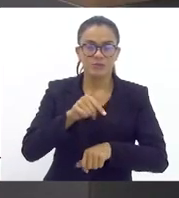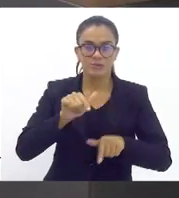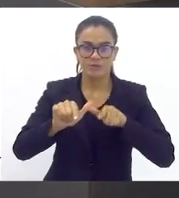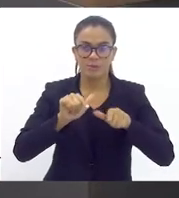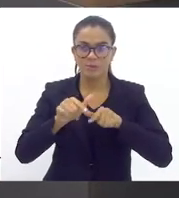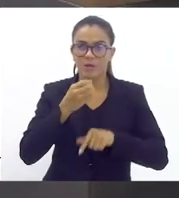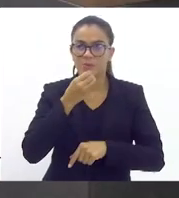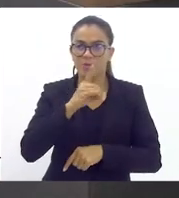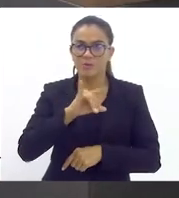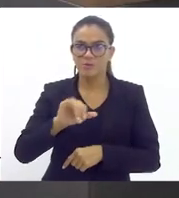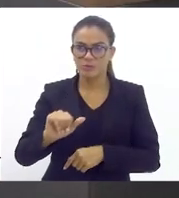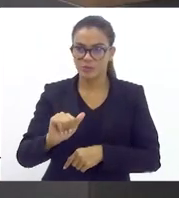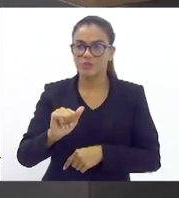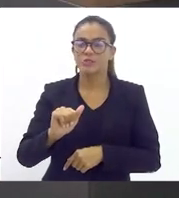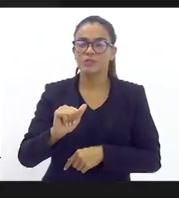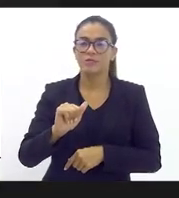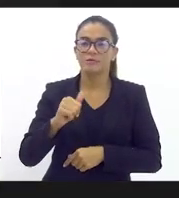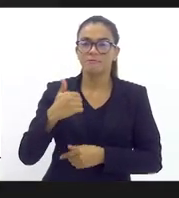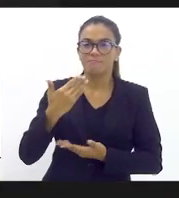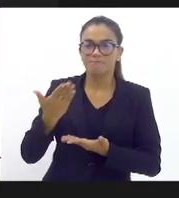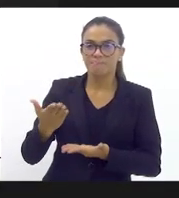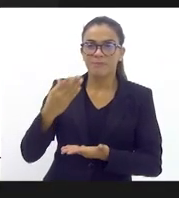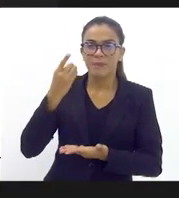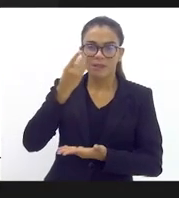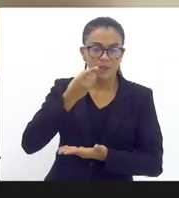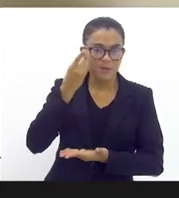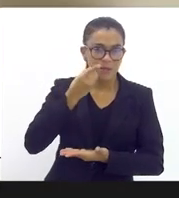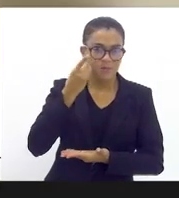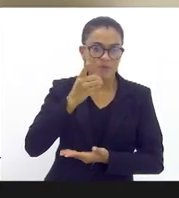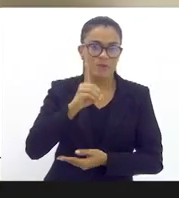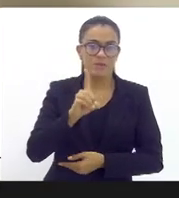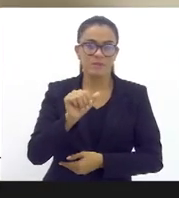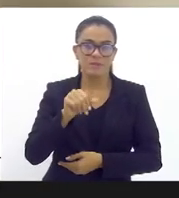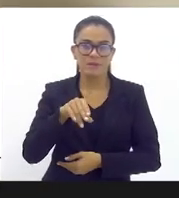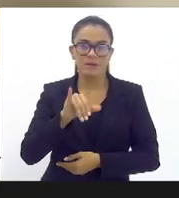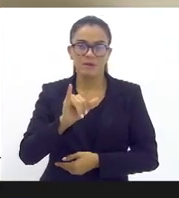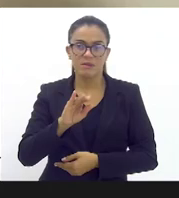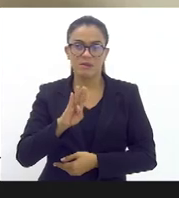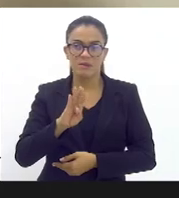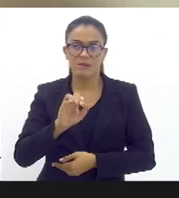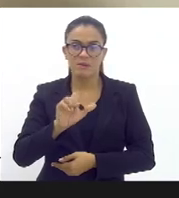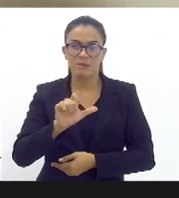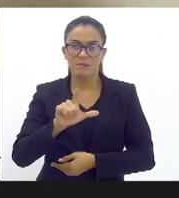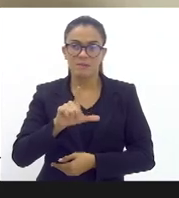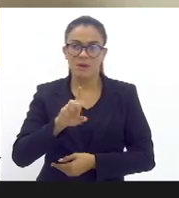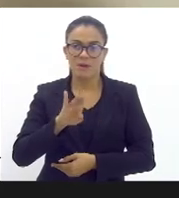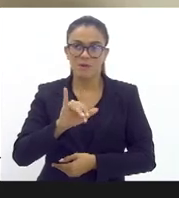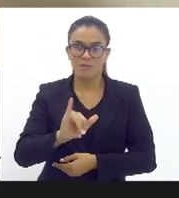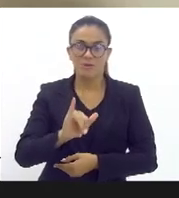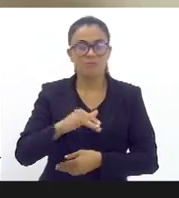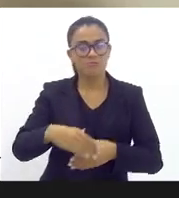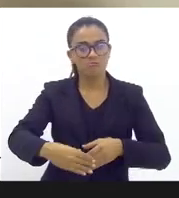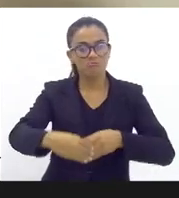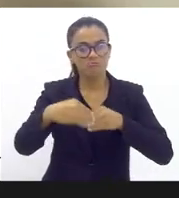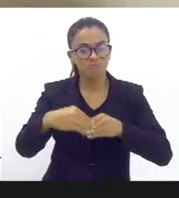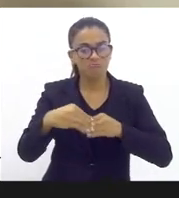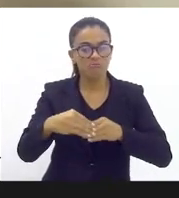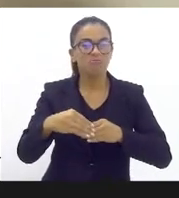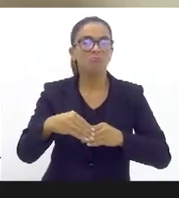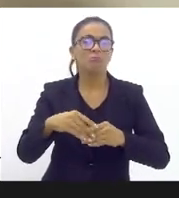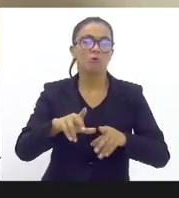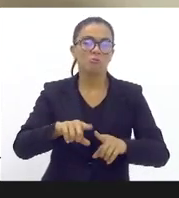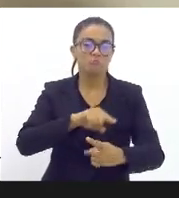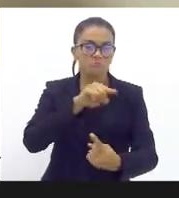Bom dia, excelentíssima deputada Dani Balbi, a quem cumprimento pela iniciativa dessa